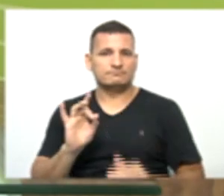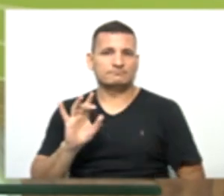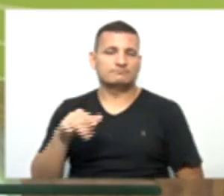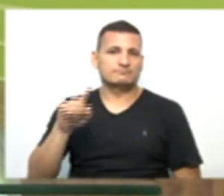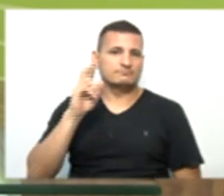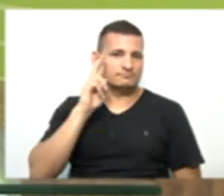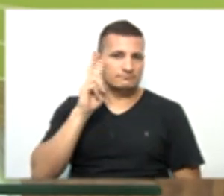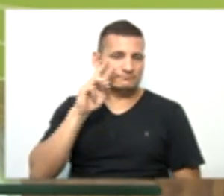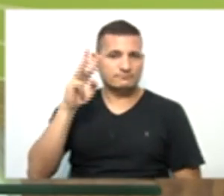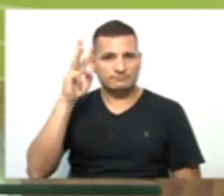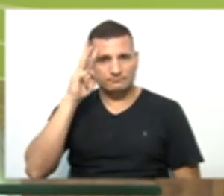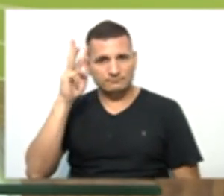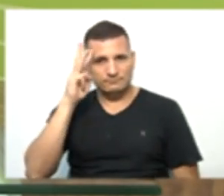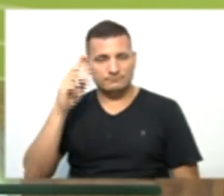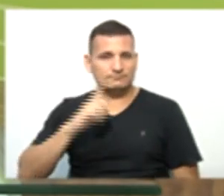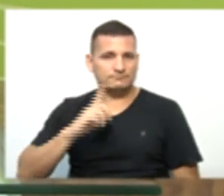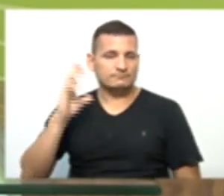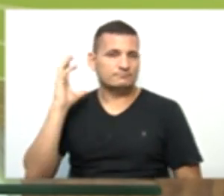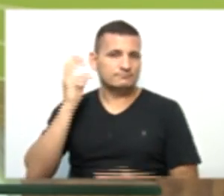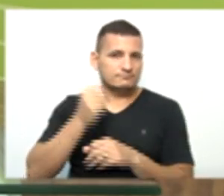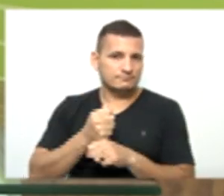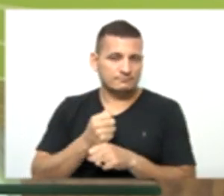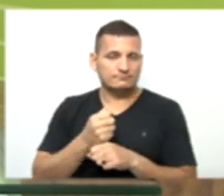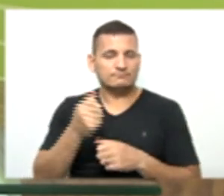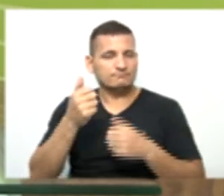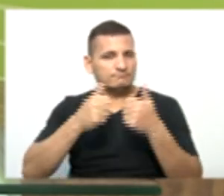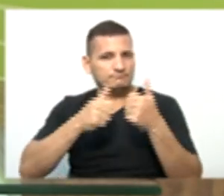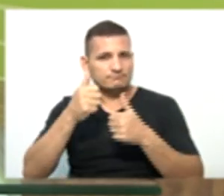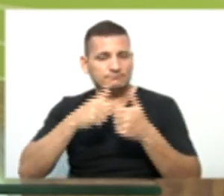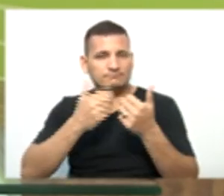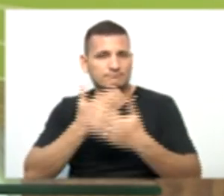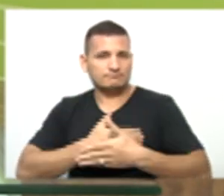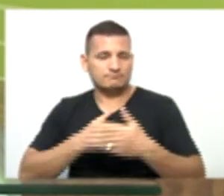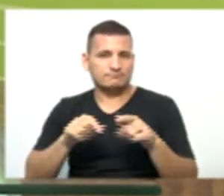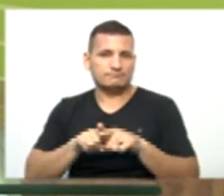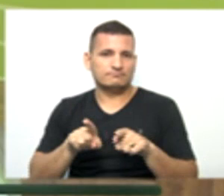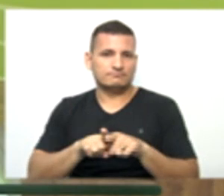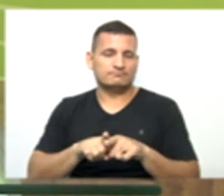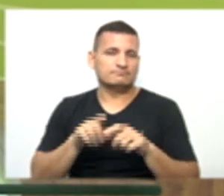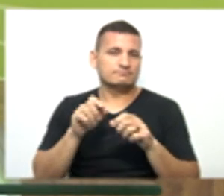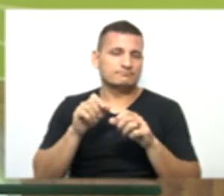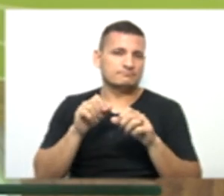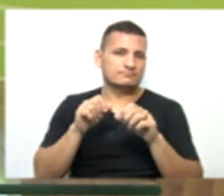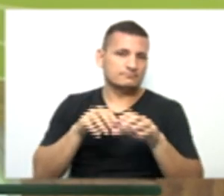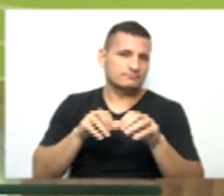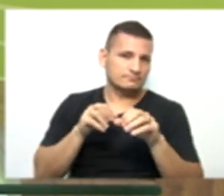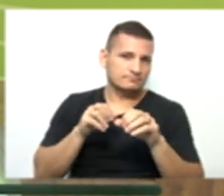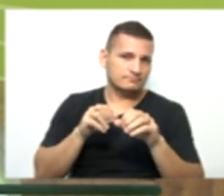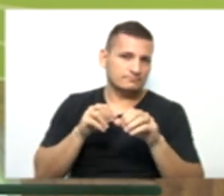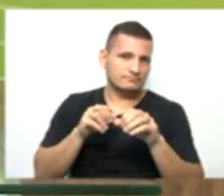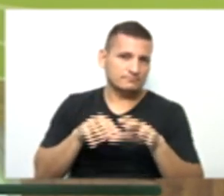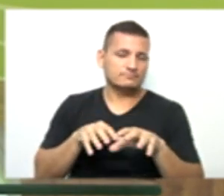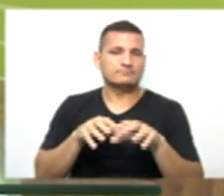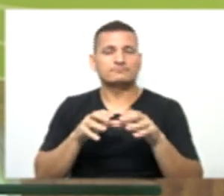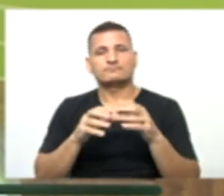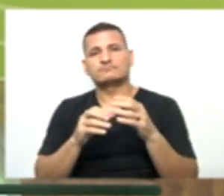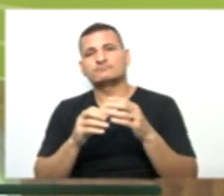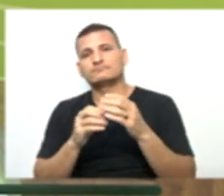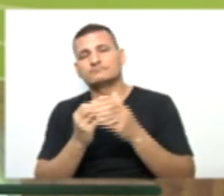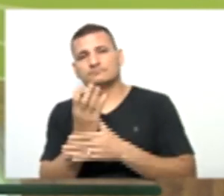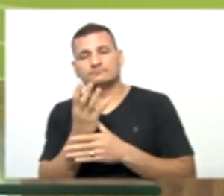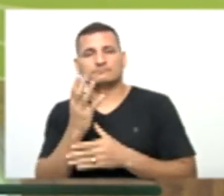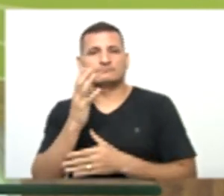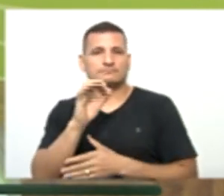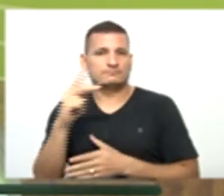nós teremos a nossa revisão e avaliação de educação e constituição para cooperativas. E na quarta